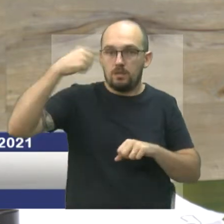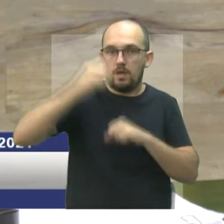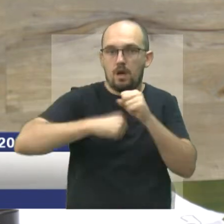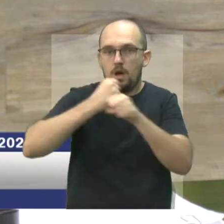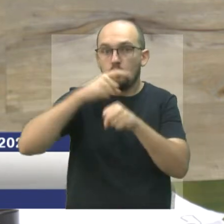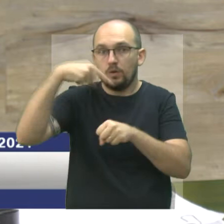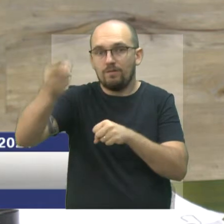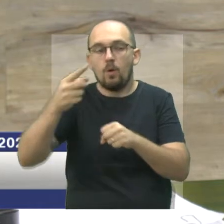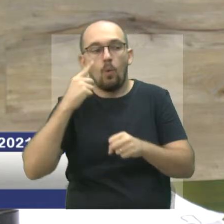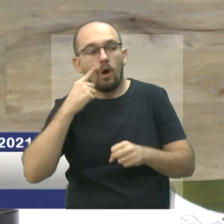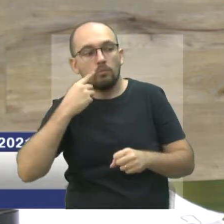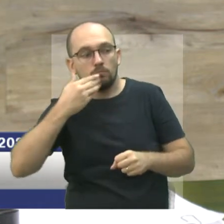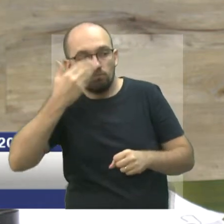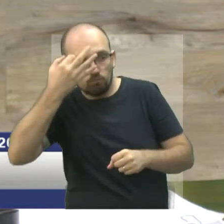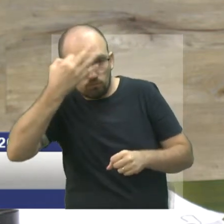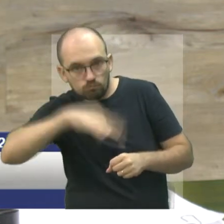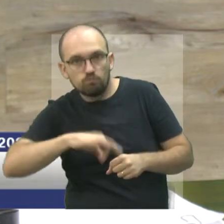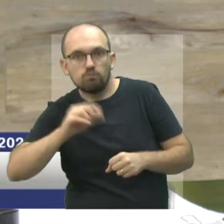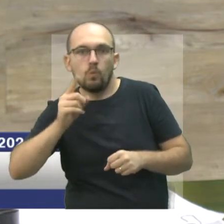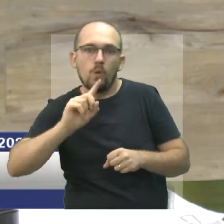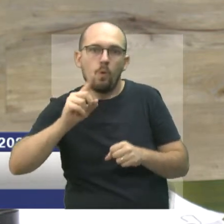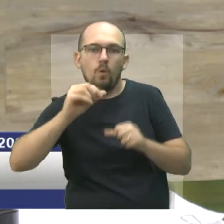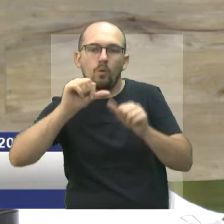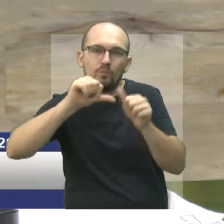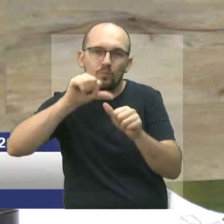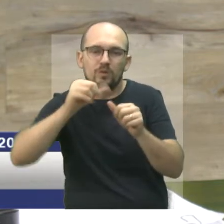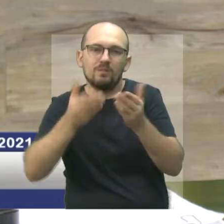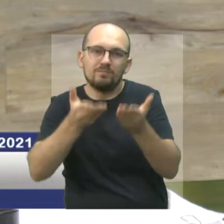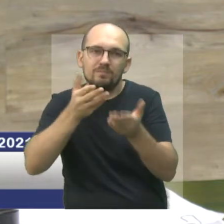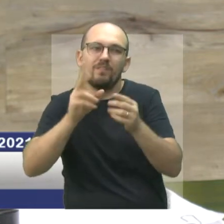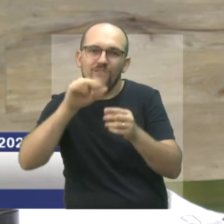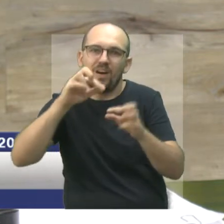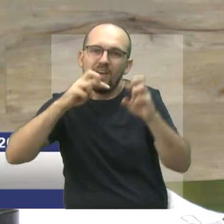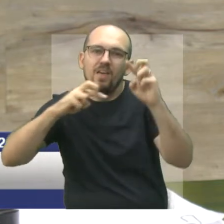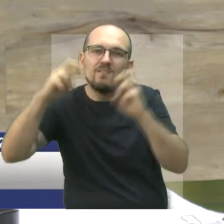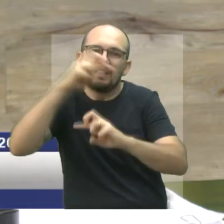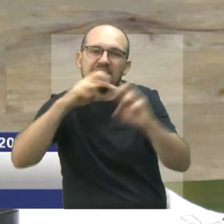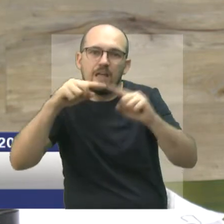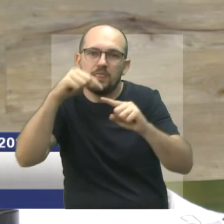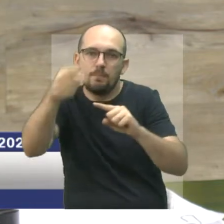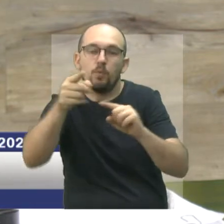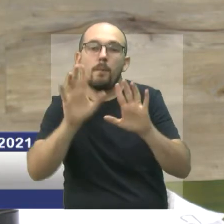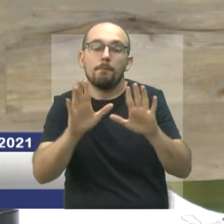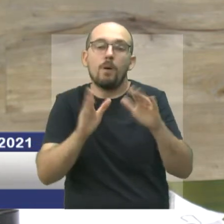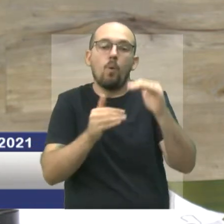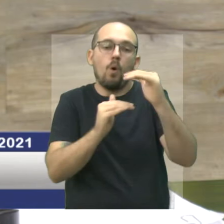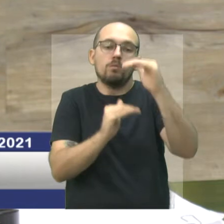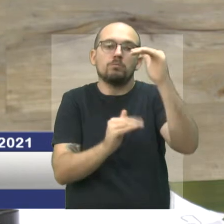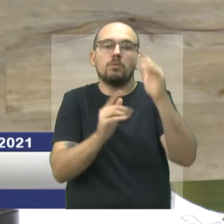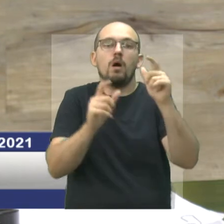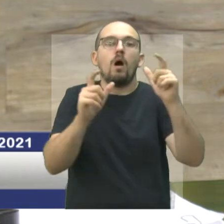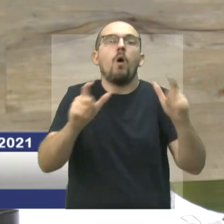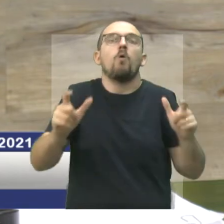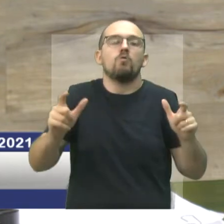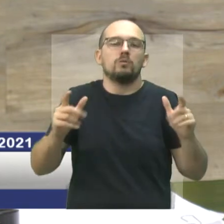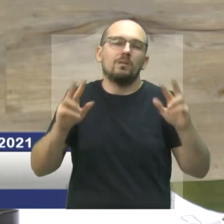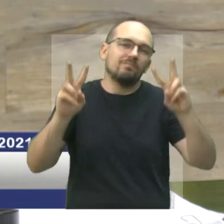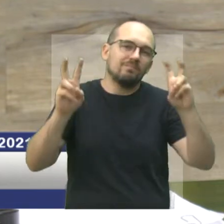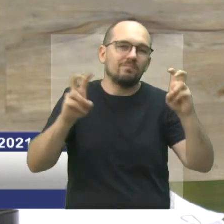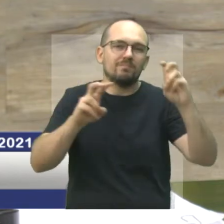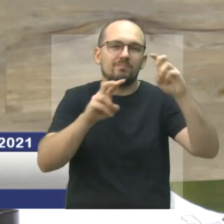Diretrizes Orçamentárias? Não é nem tanto os valores, porque os valores vão ser revisados. É mais o corpo da lei. O que o corpo da lei